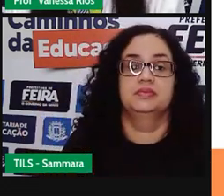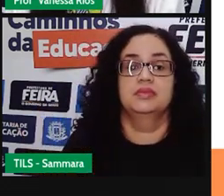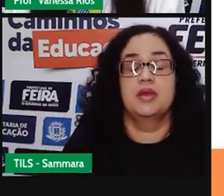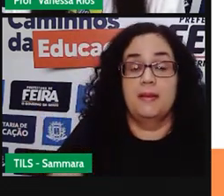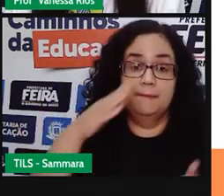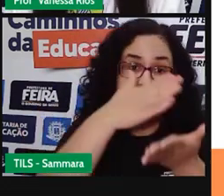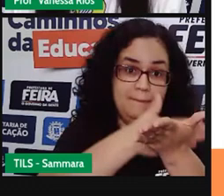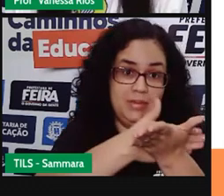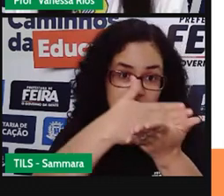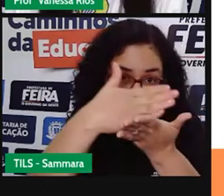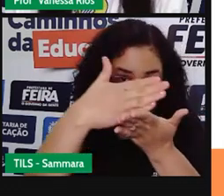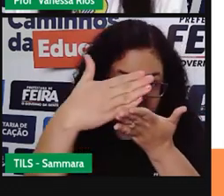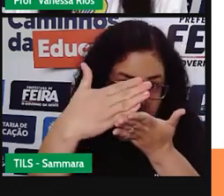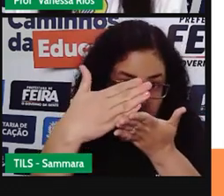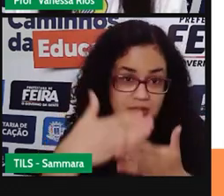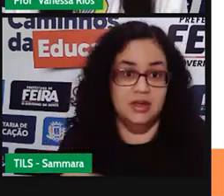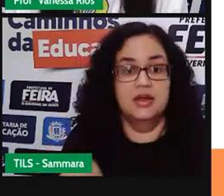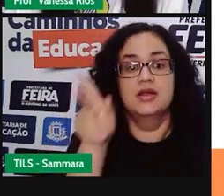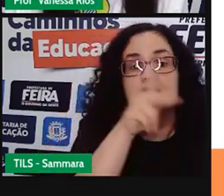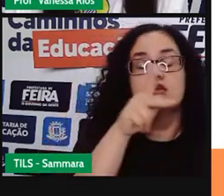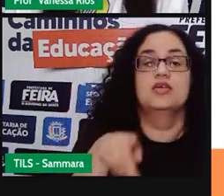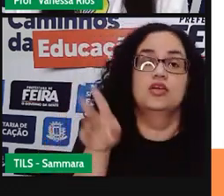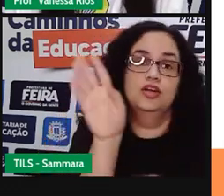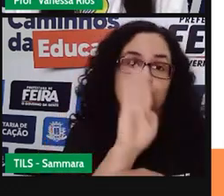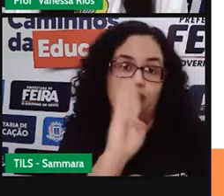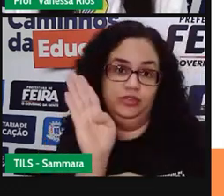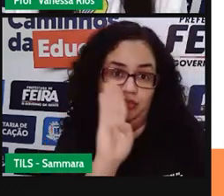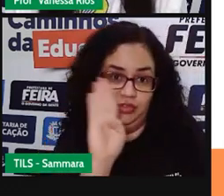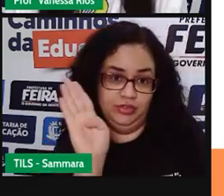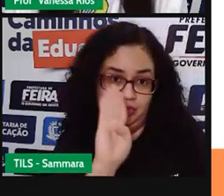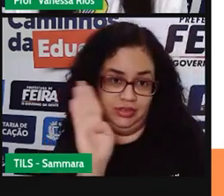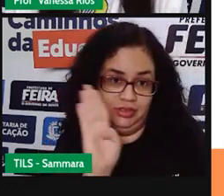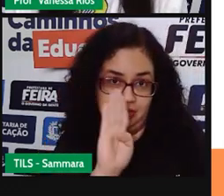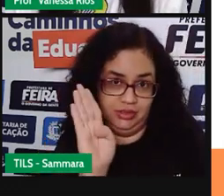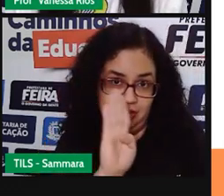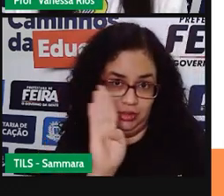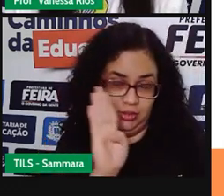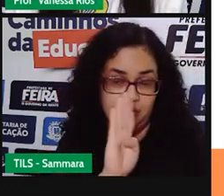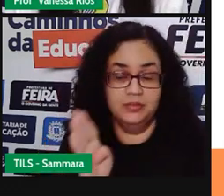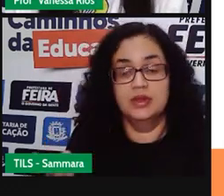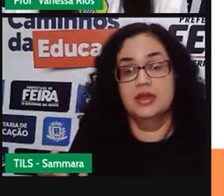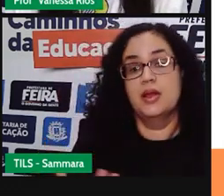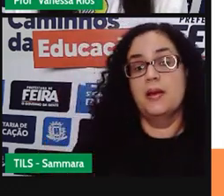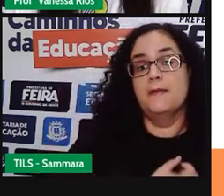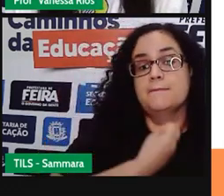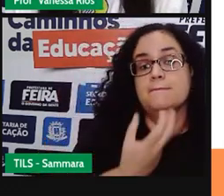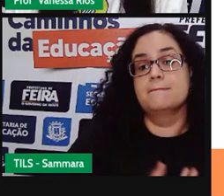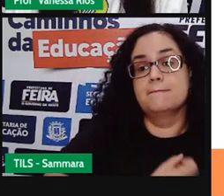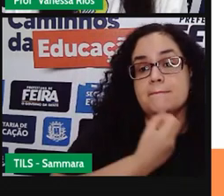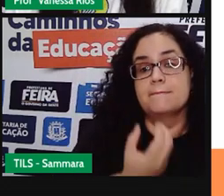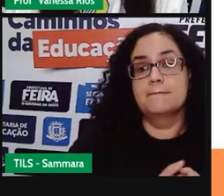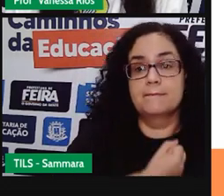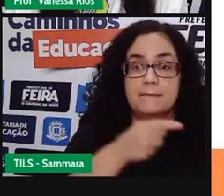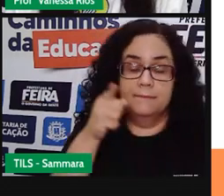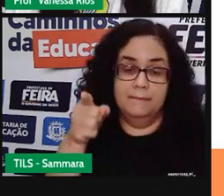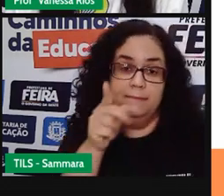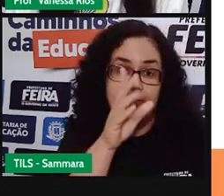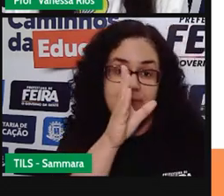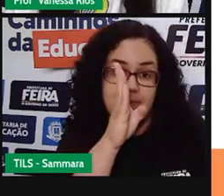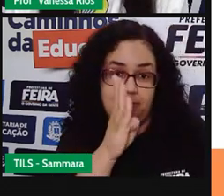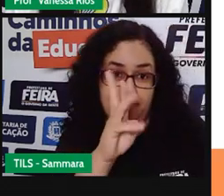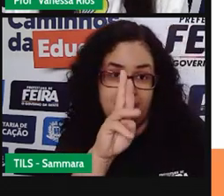Para começar, a prova é colocar um vídeo, né, de uma das aí das poesias de Braulio